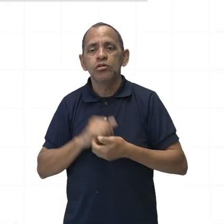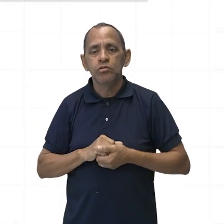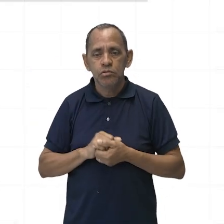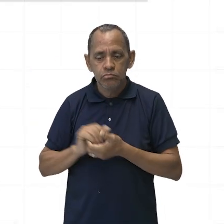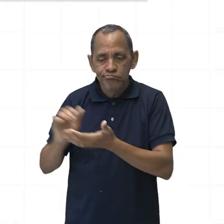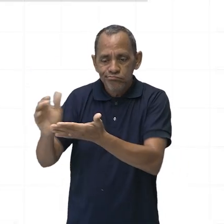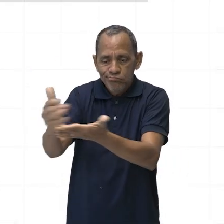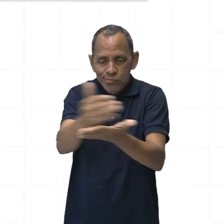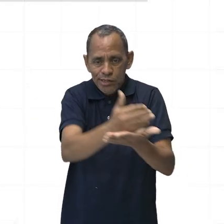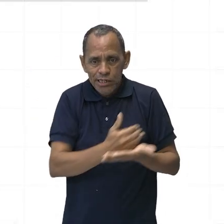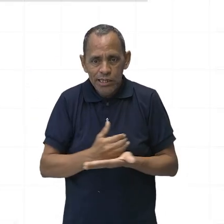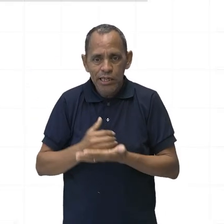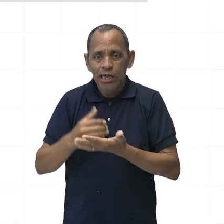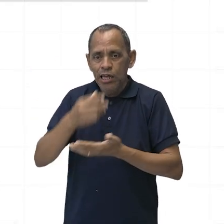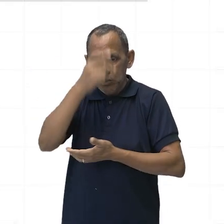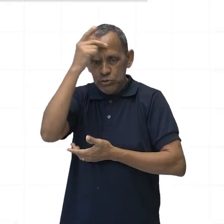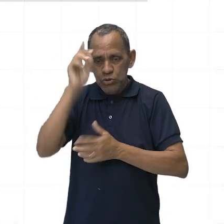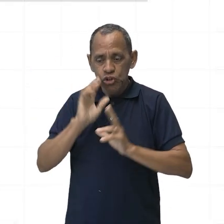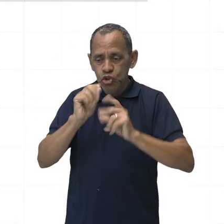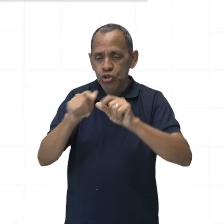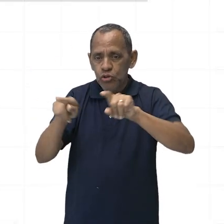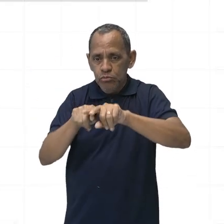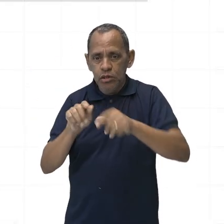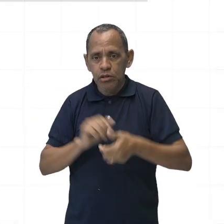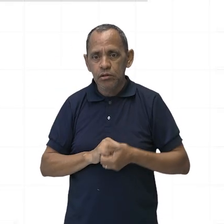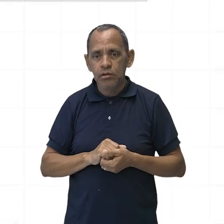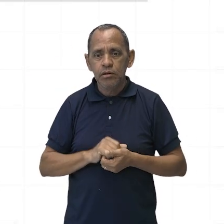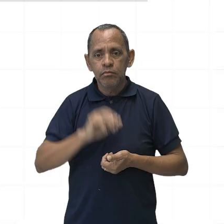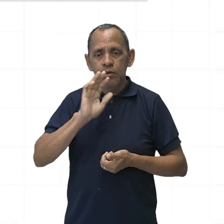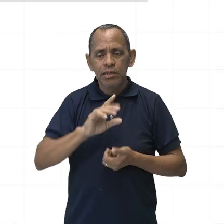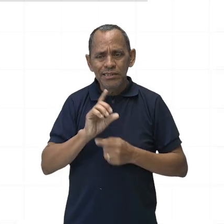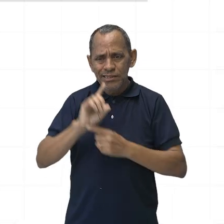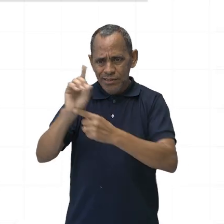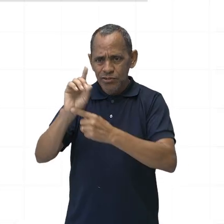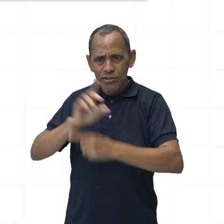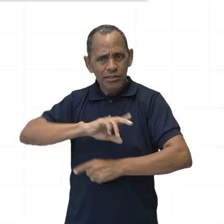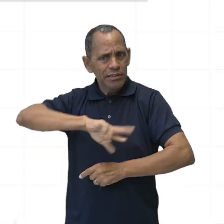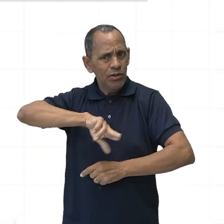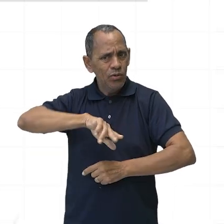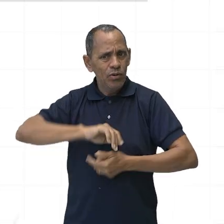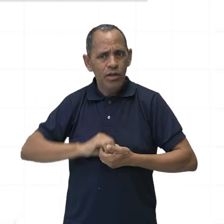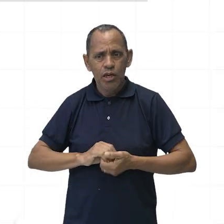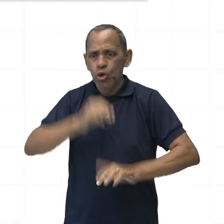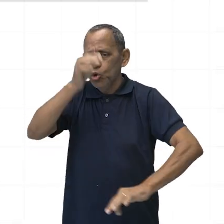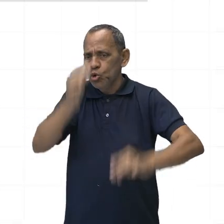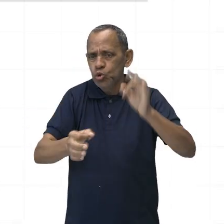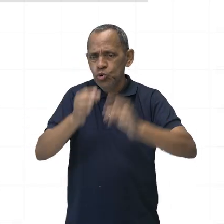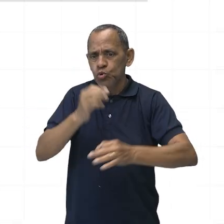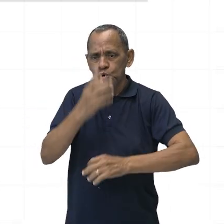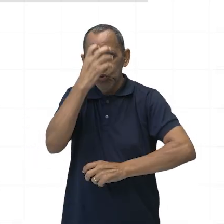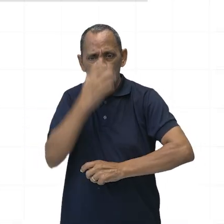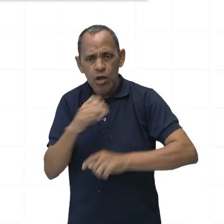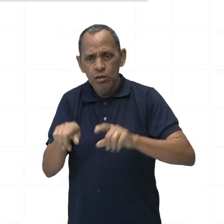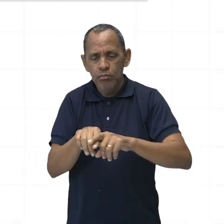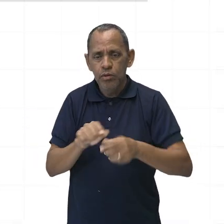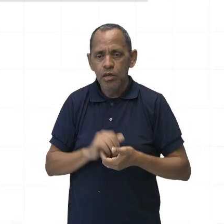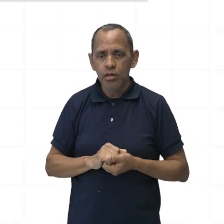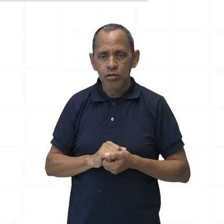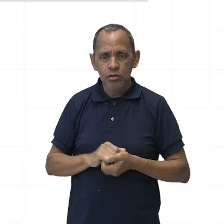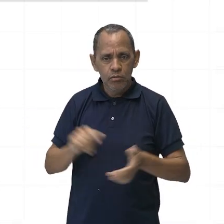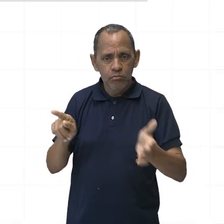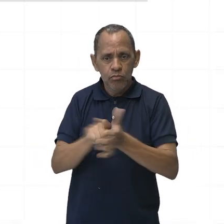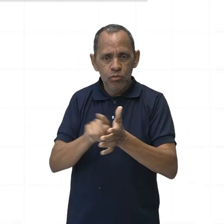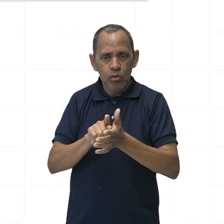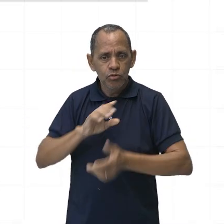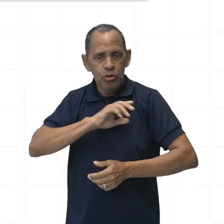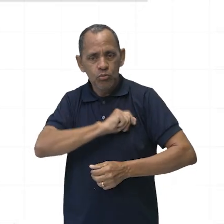irá trazer todos os mortos de volta à vida para julgá-lo. No entanto, Deus não é somente um juiz